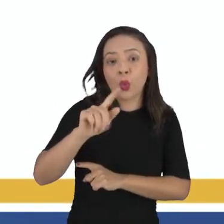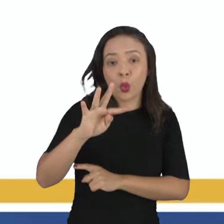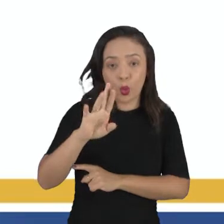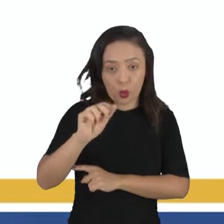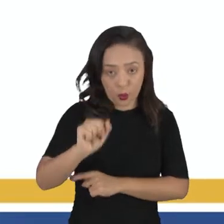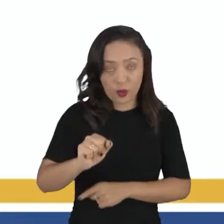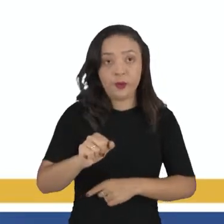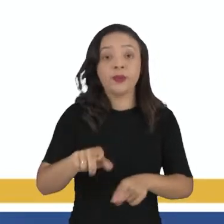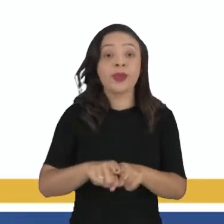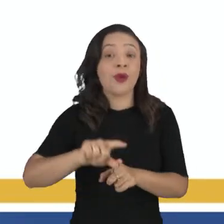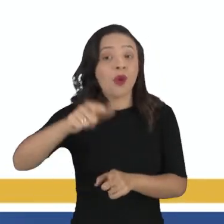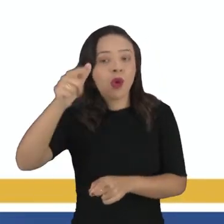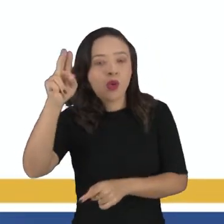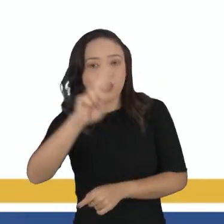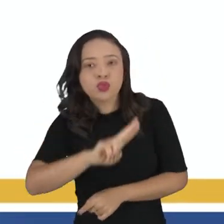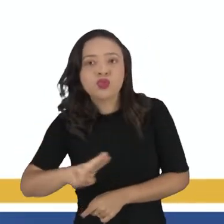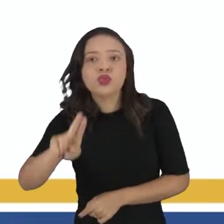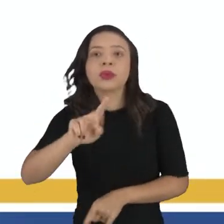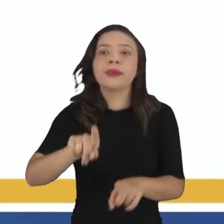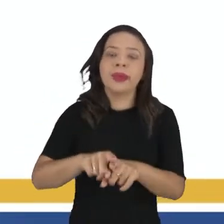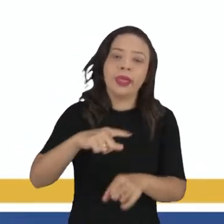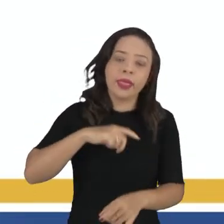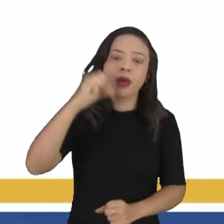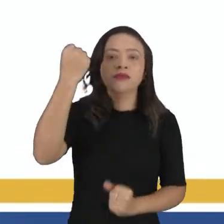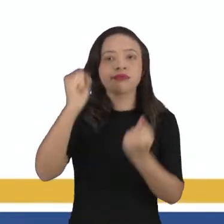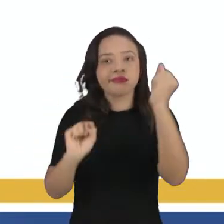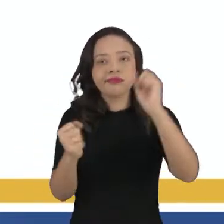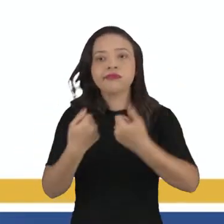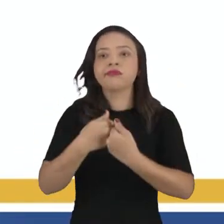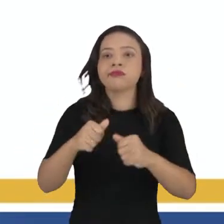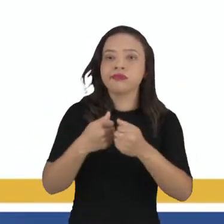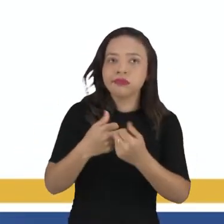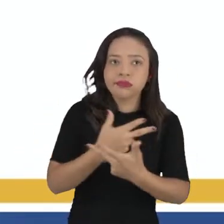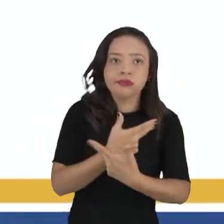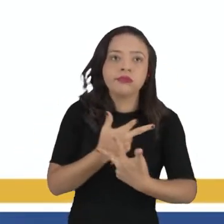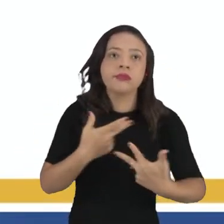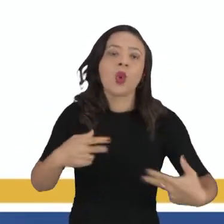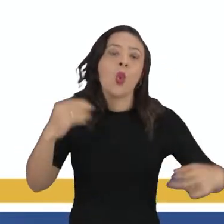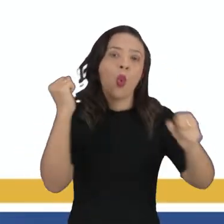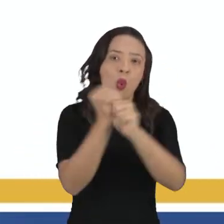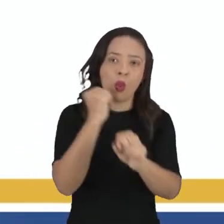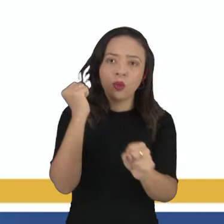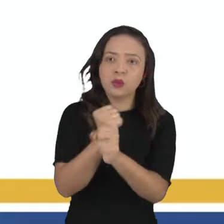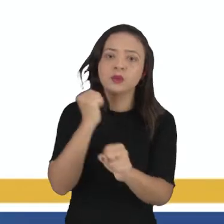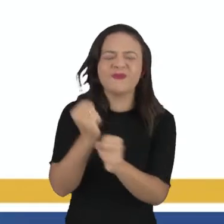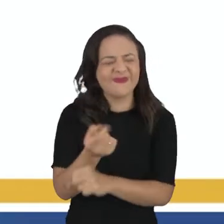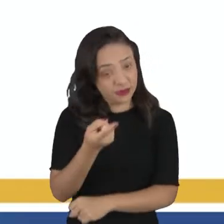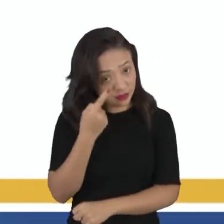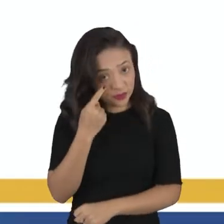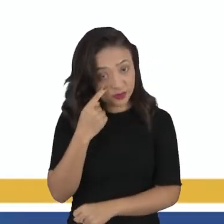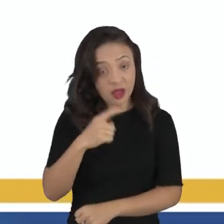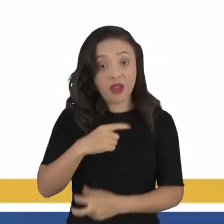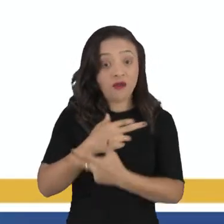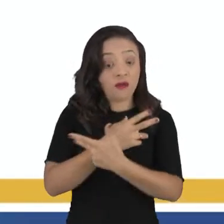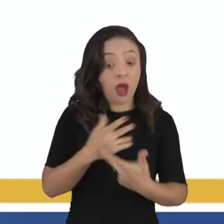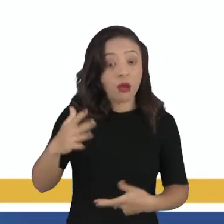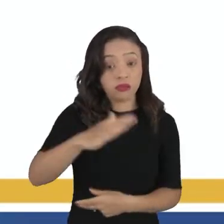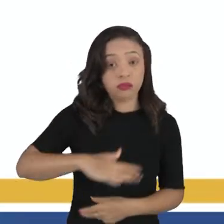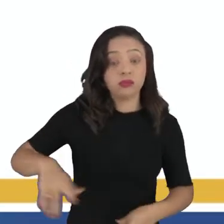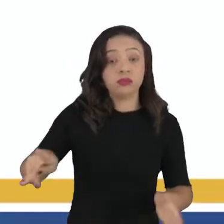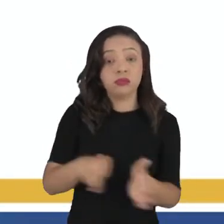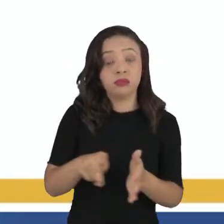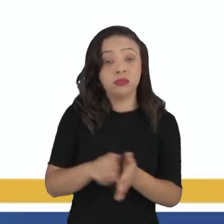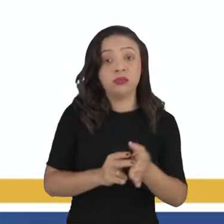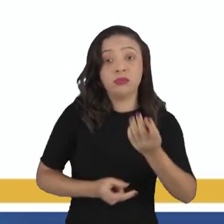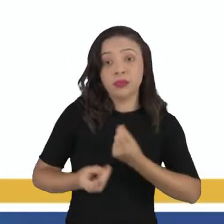a indústria, né? Depois nós temos ali o transporte, construções, tá? Então vejam que existem setores econômicos que